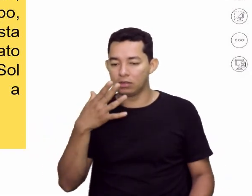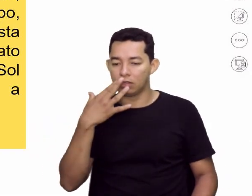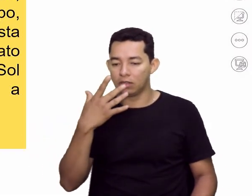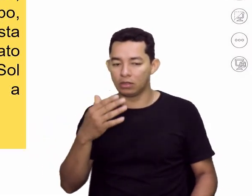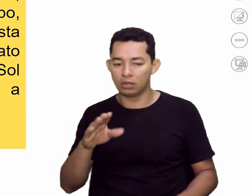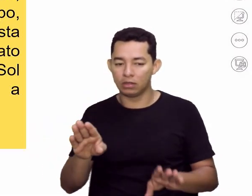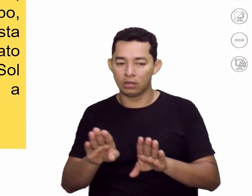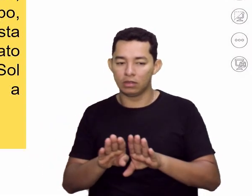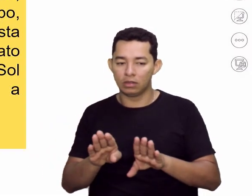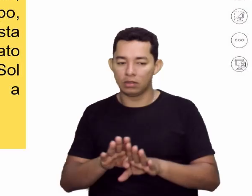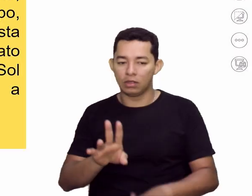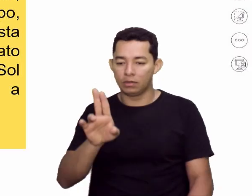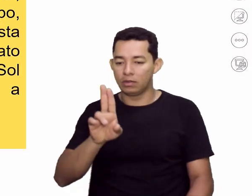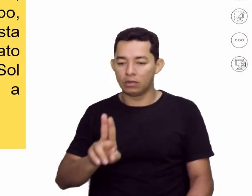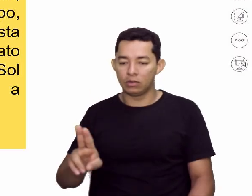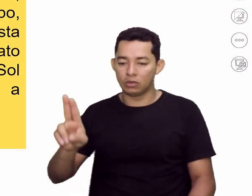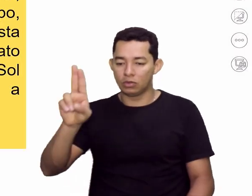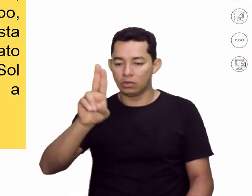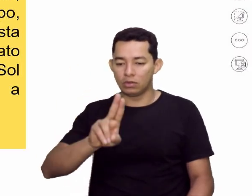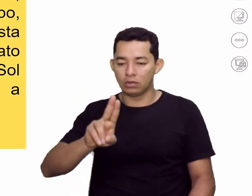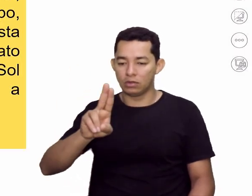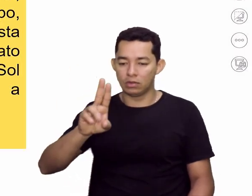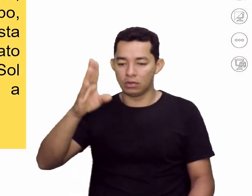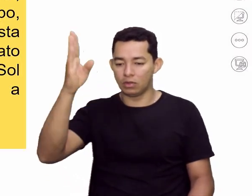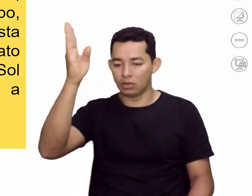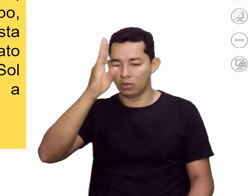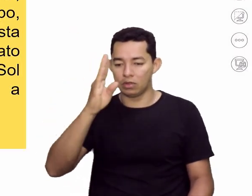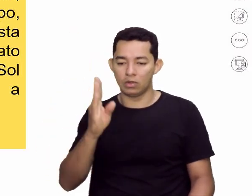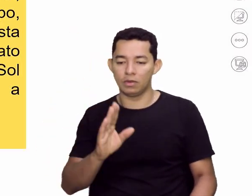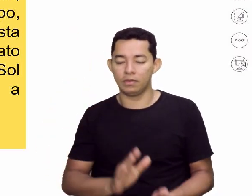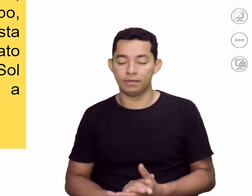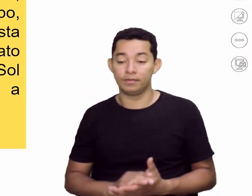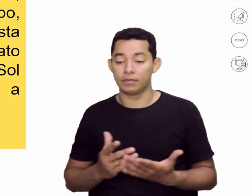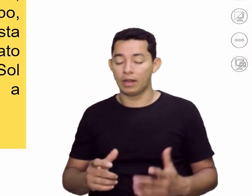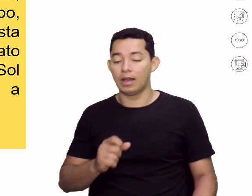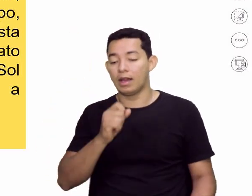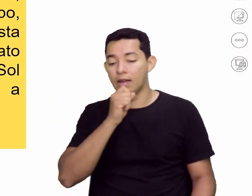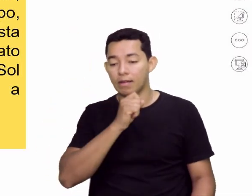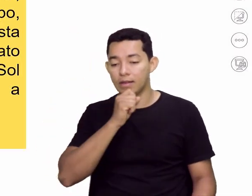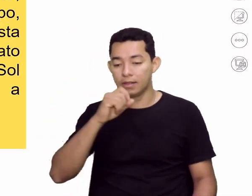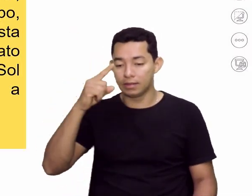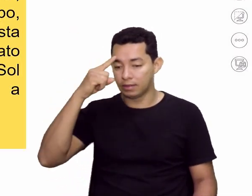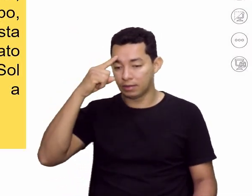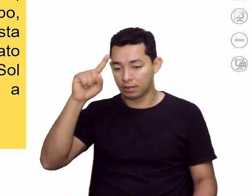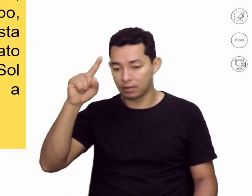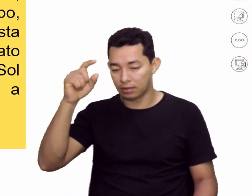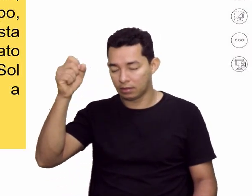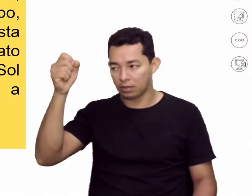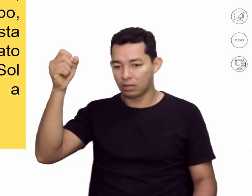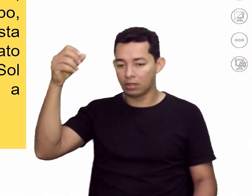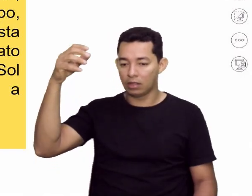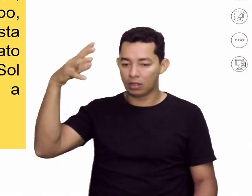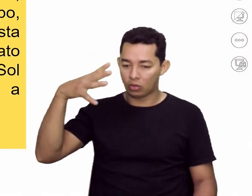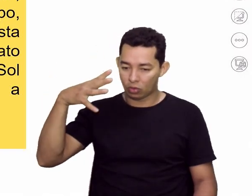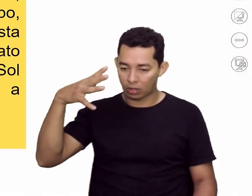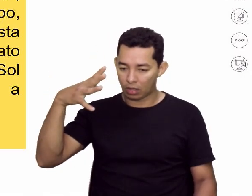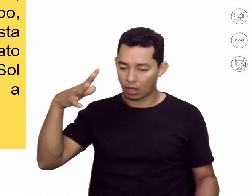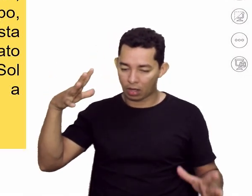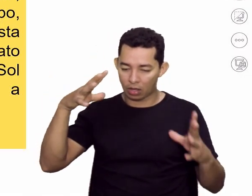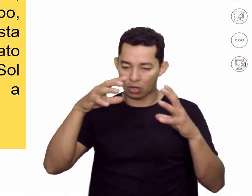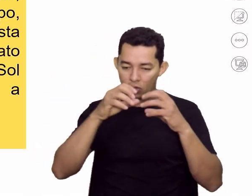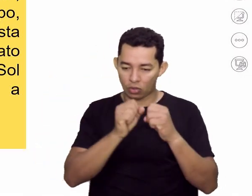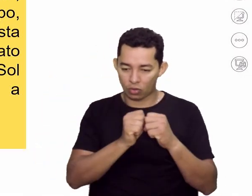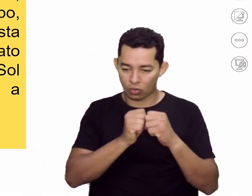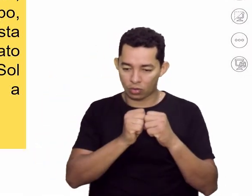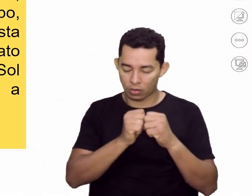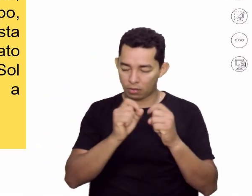branco. A velha ideia do claro e escuro, né? Aquilo que se destaca mais contra aquilo que fica